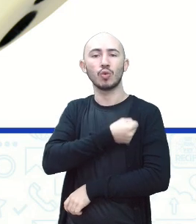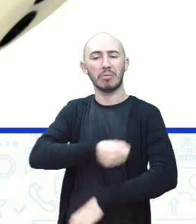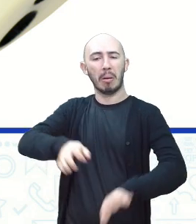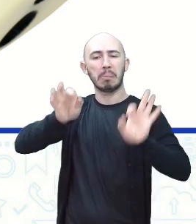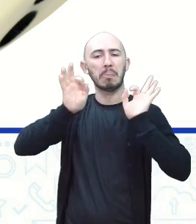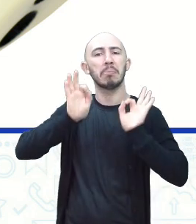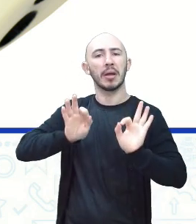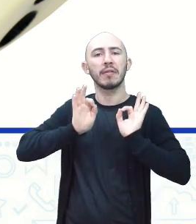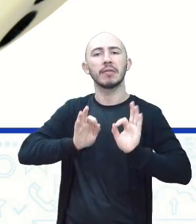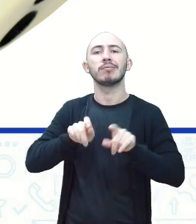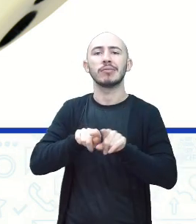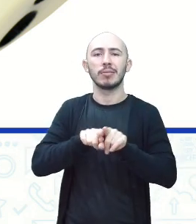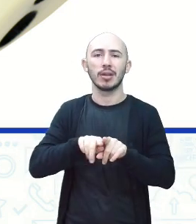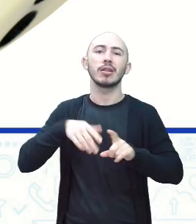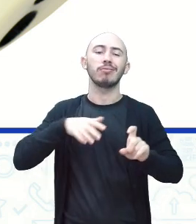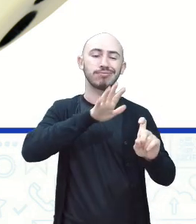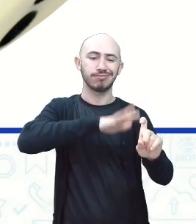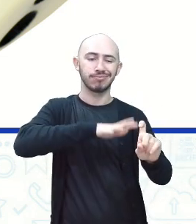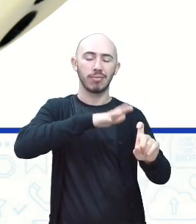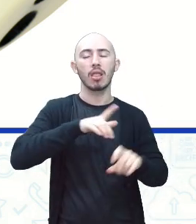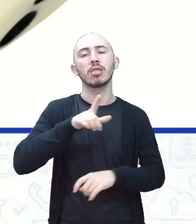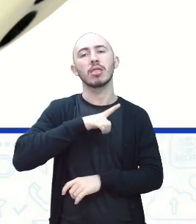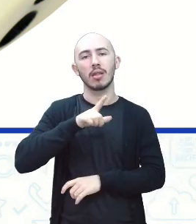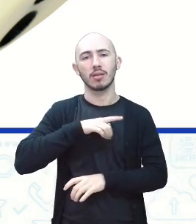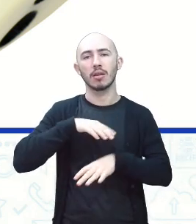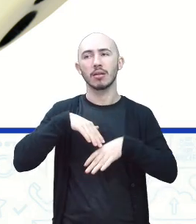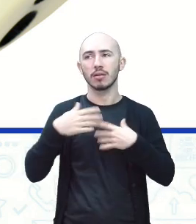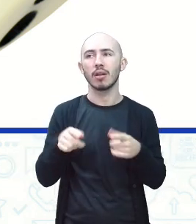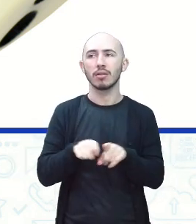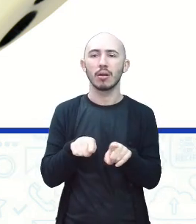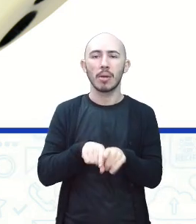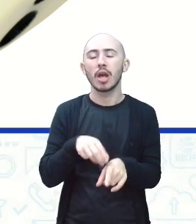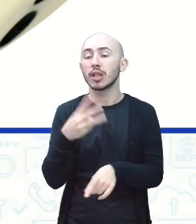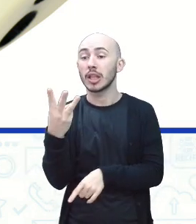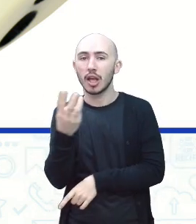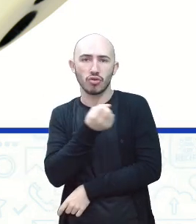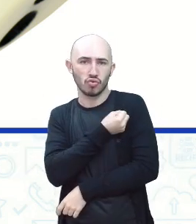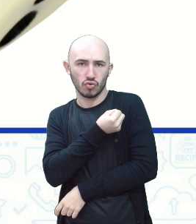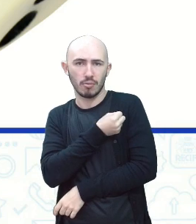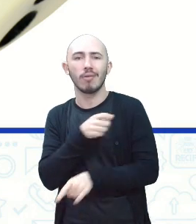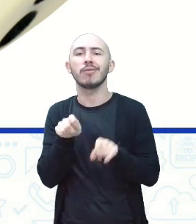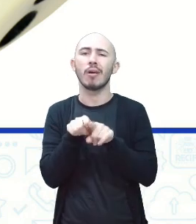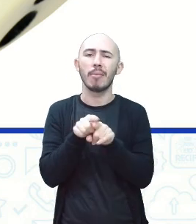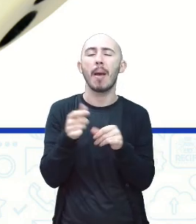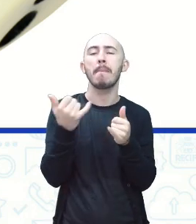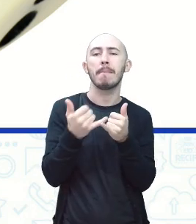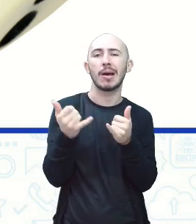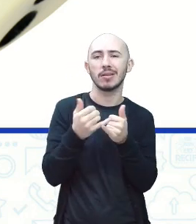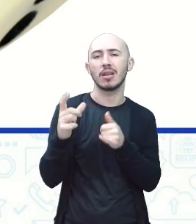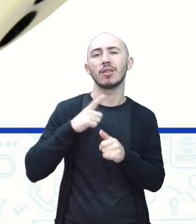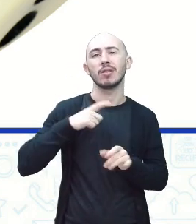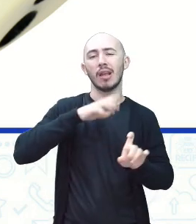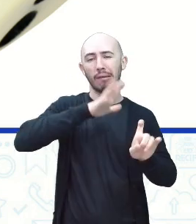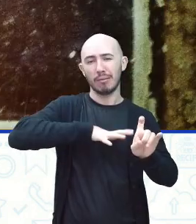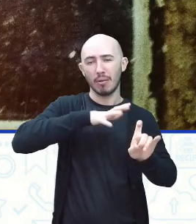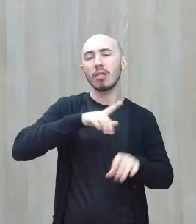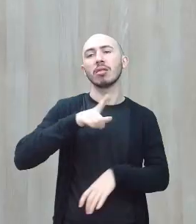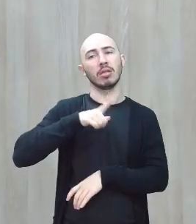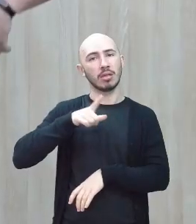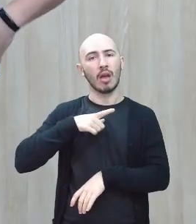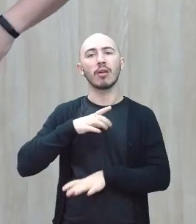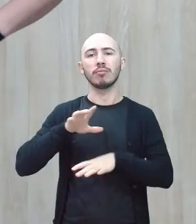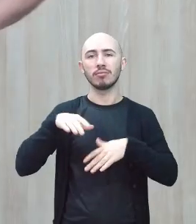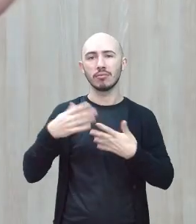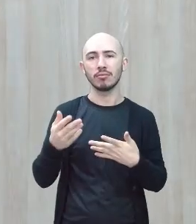teve também com o número 3, 3 reis magos, 3 porquinhos, 3 mosqueteiros. Então, os números a gente vai puxando e se